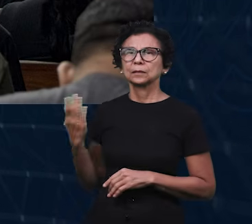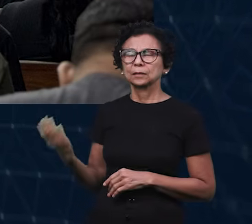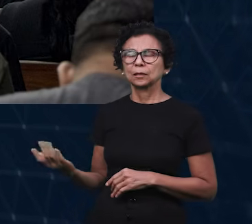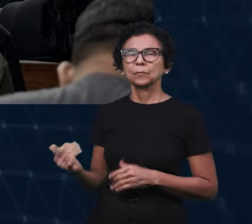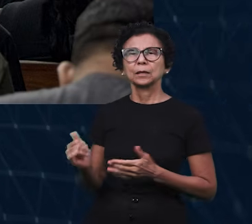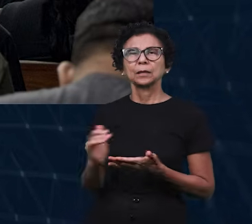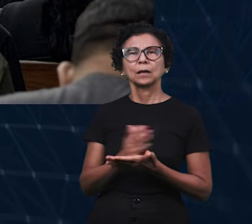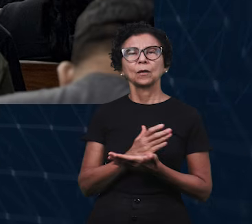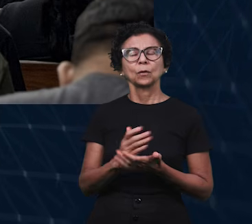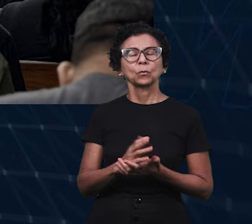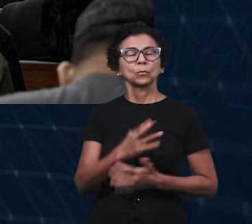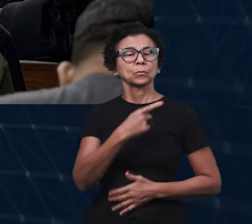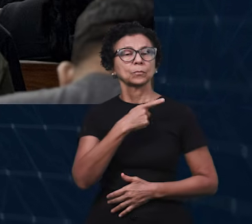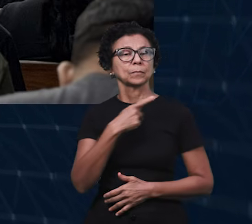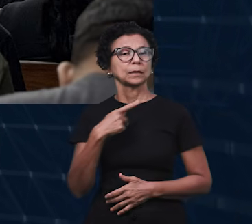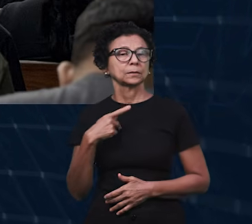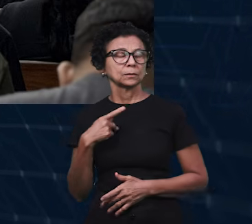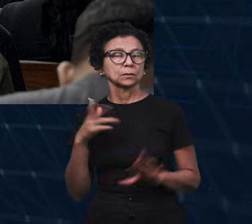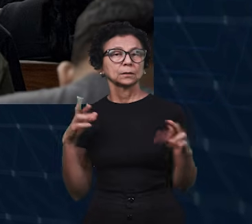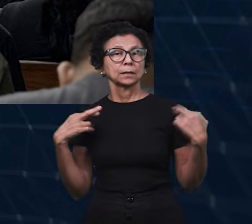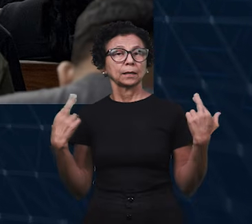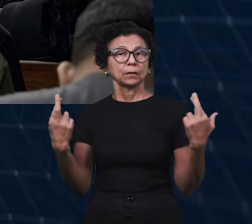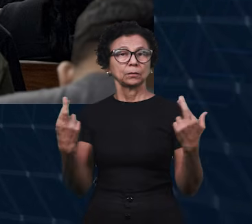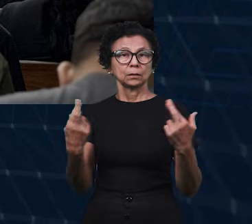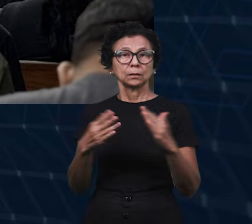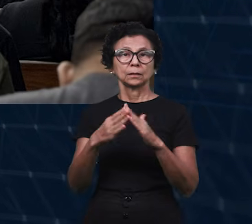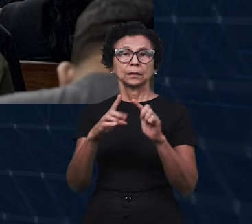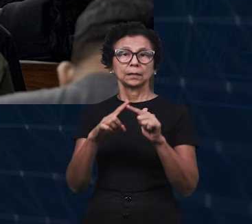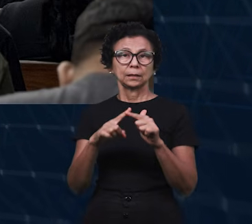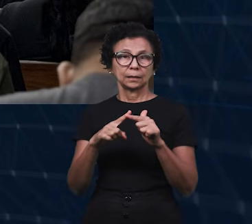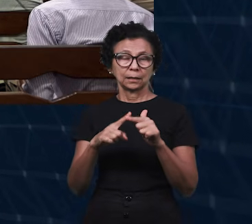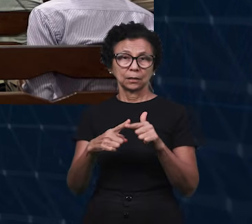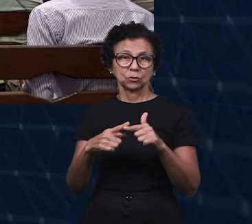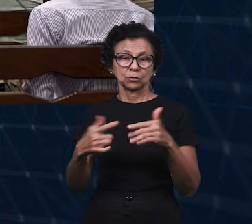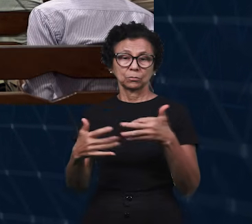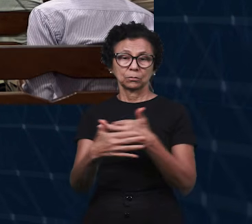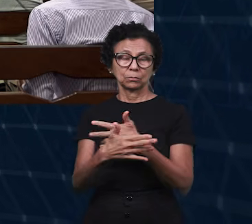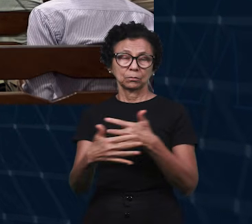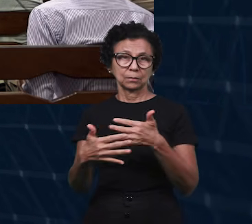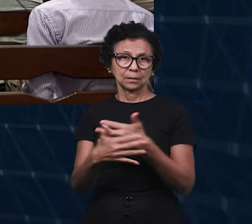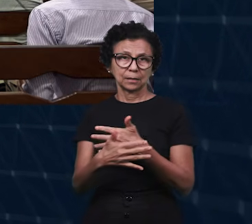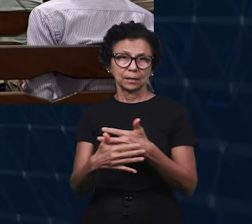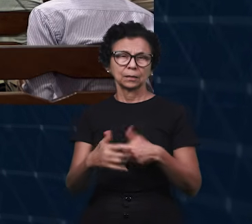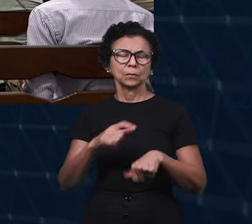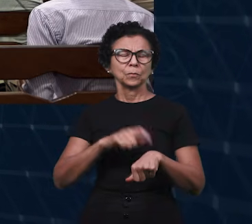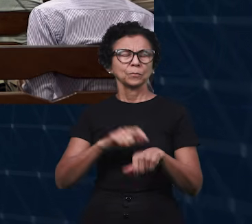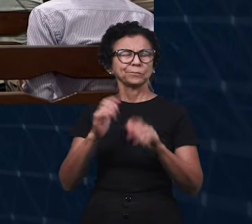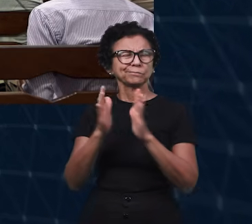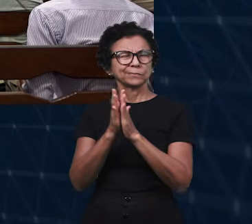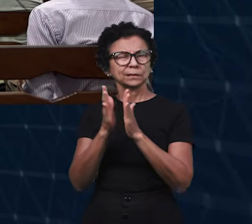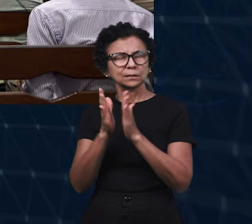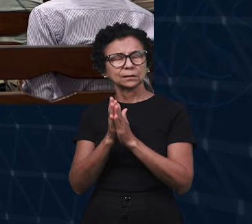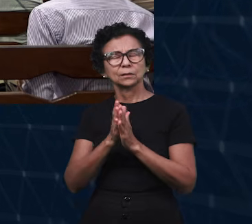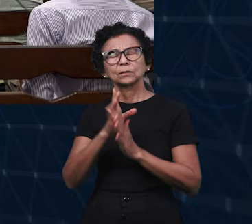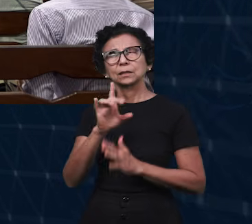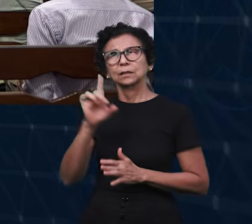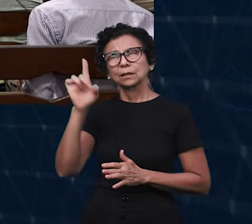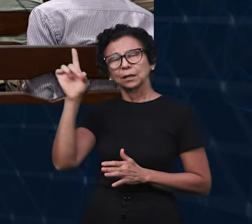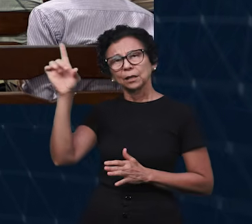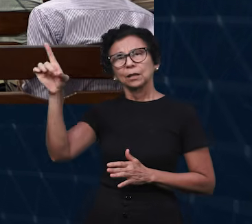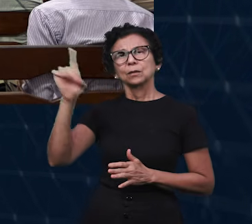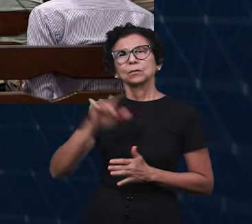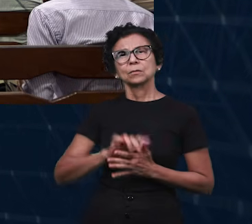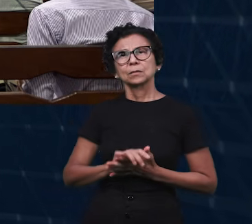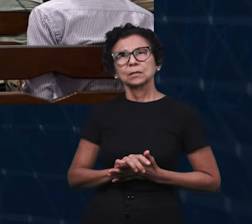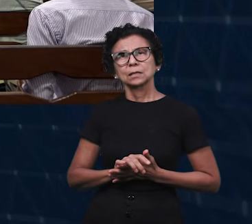ungidos, diáconos e obreiros da área de Anchieta se reuniram na Igreja Central, na cidade de Anchieta, para um período de busca e